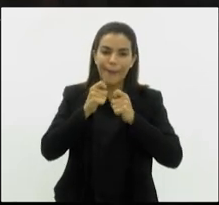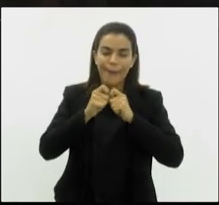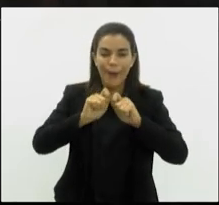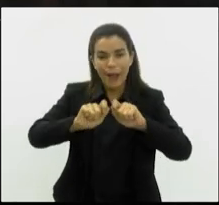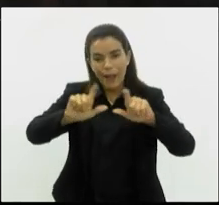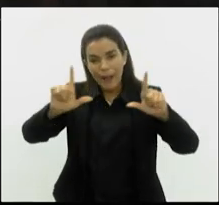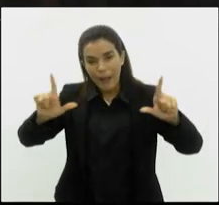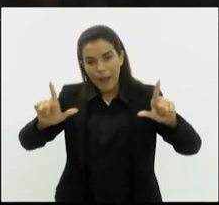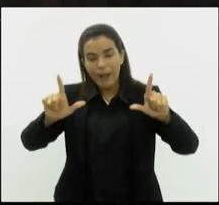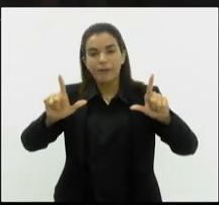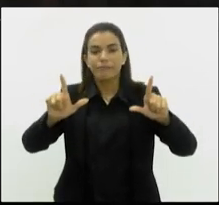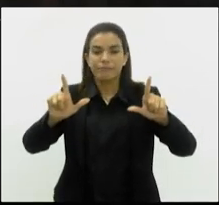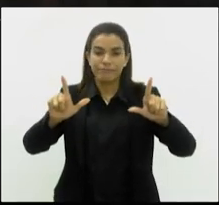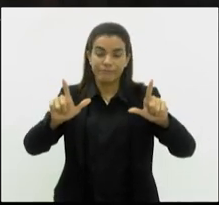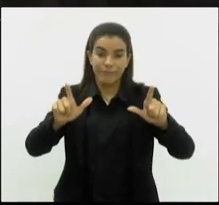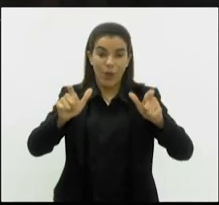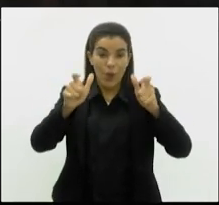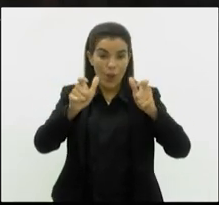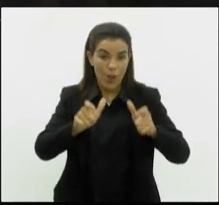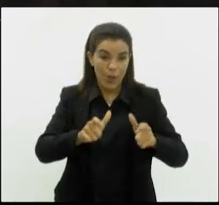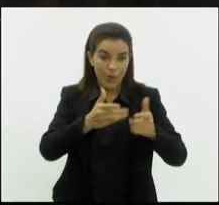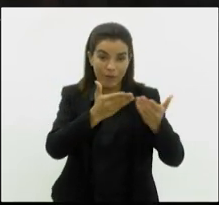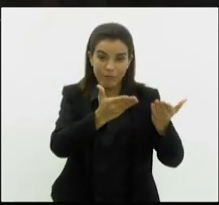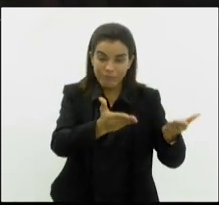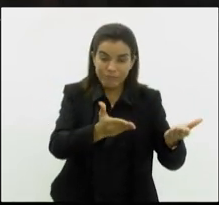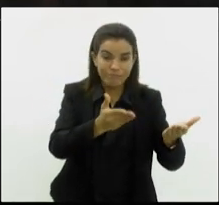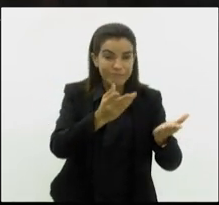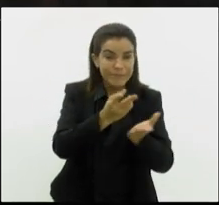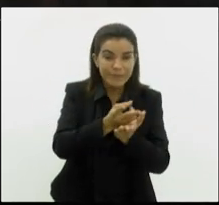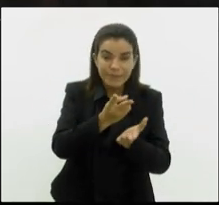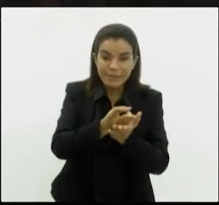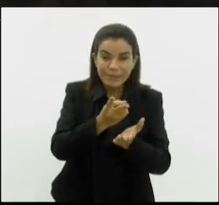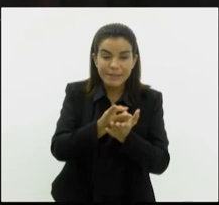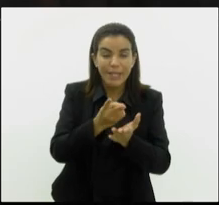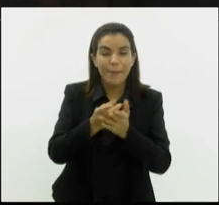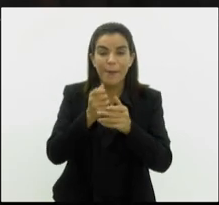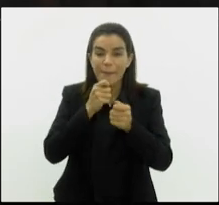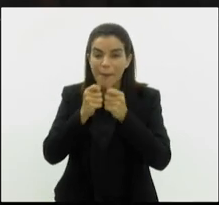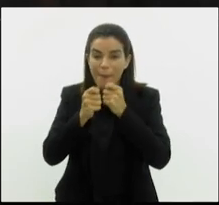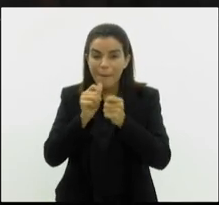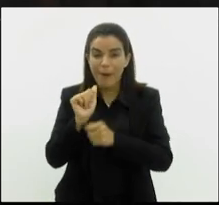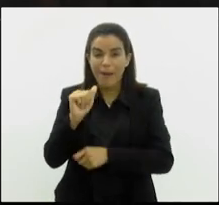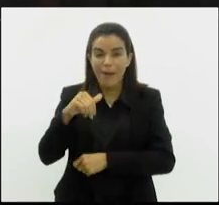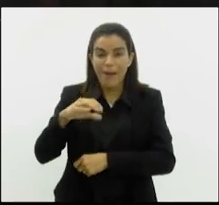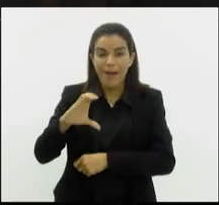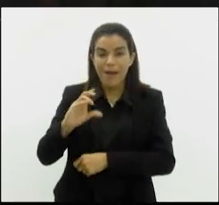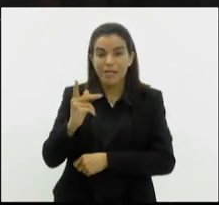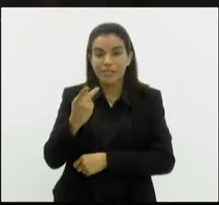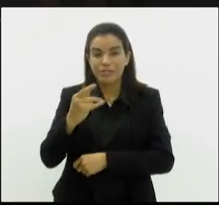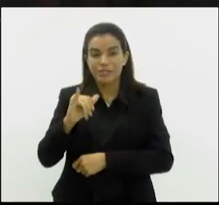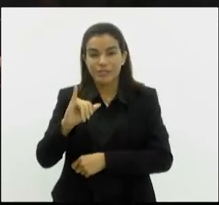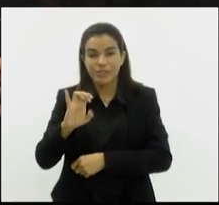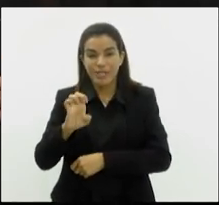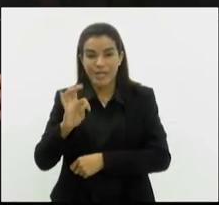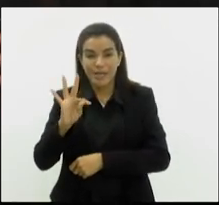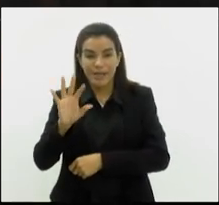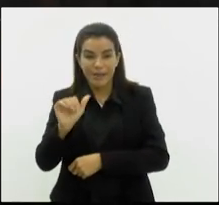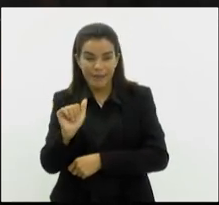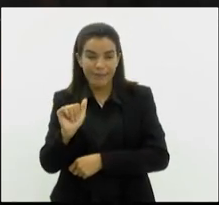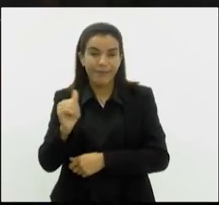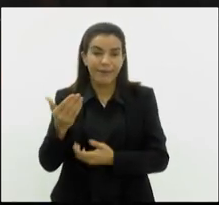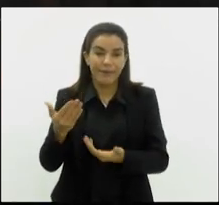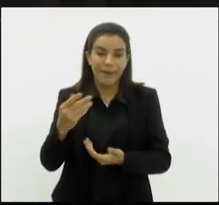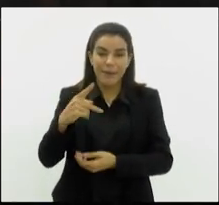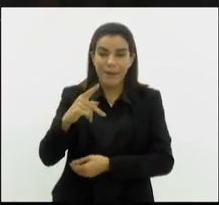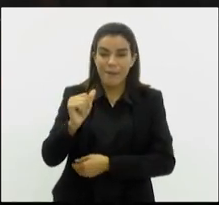da área onde Vossa Excelência sempre fez política, Ricardo, Anchieta, Pavuna, está no